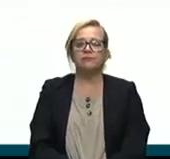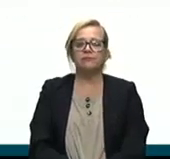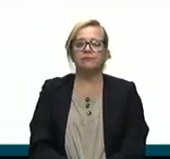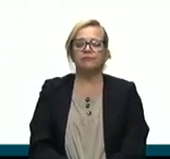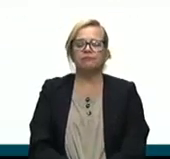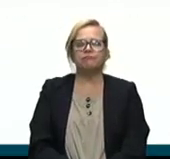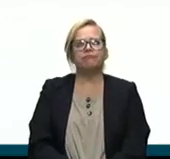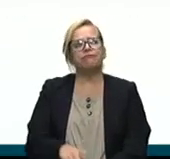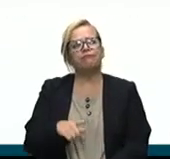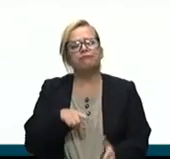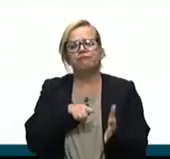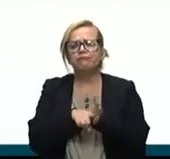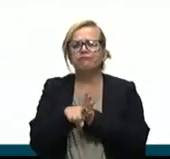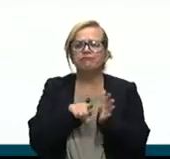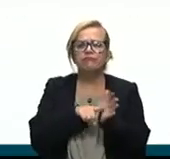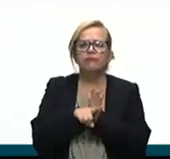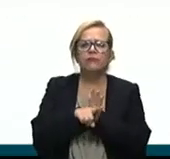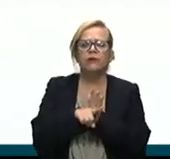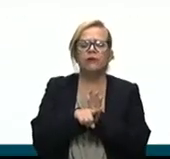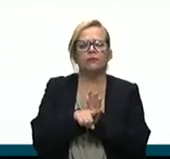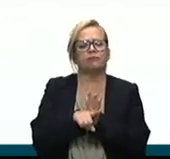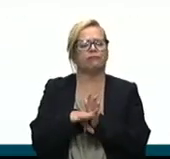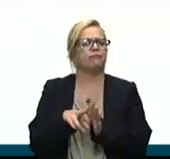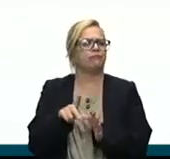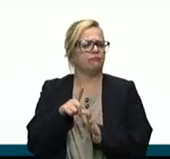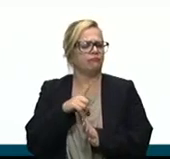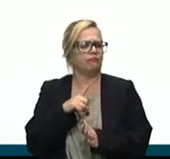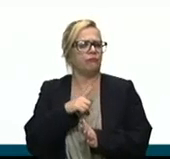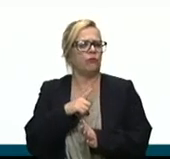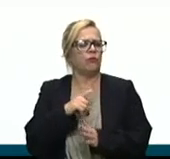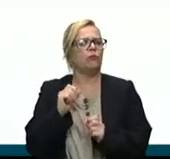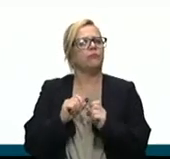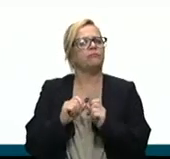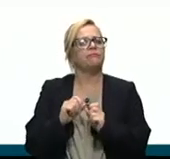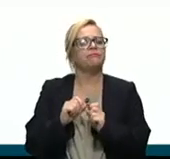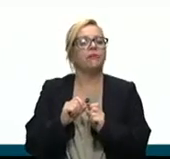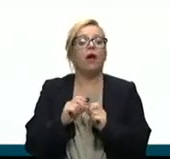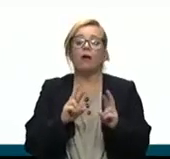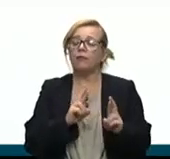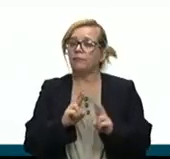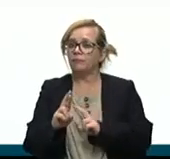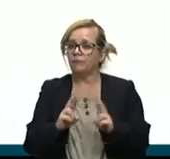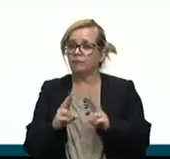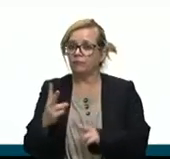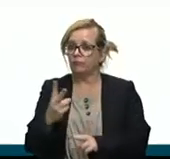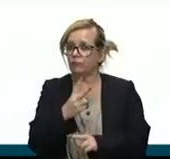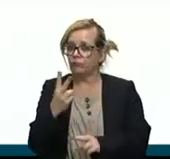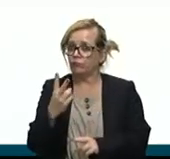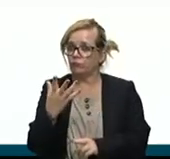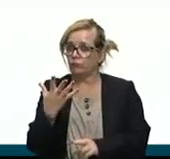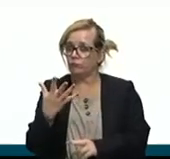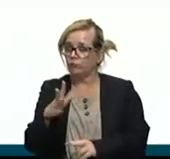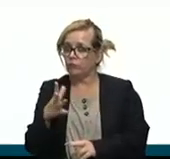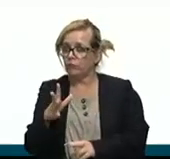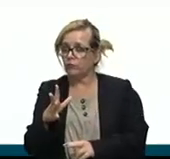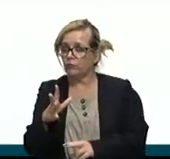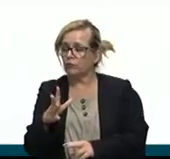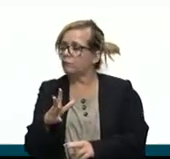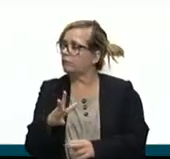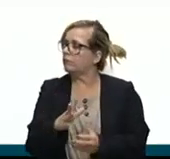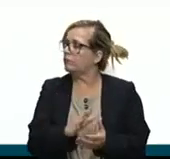E aí alguns questionamentos são levantados. Entre eles, a relação entre duas variáveis é